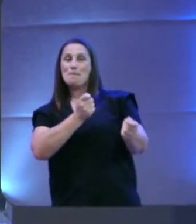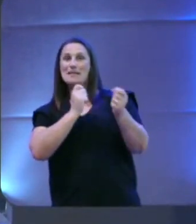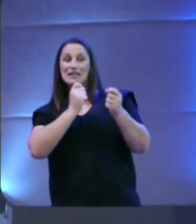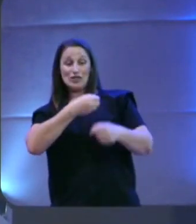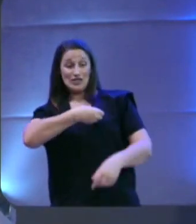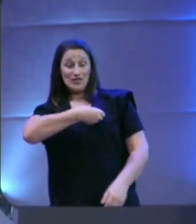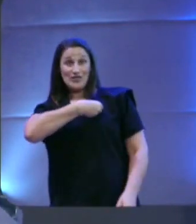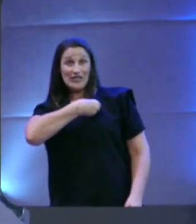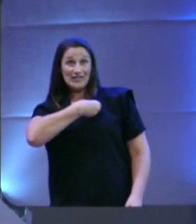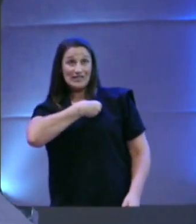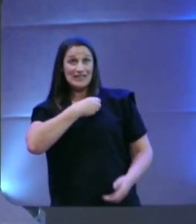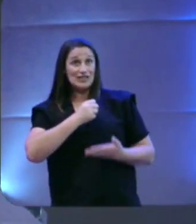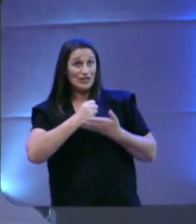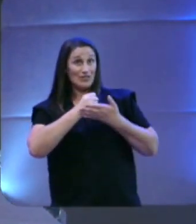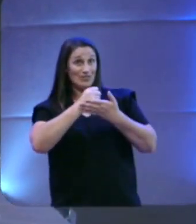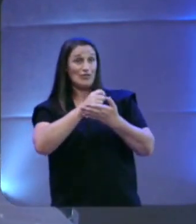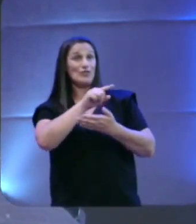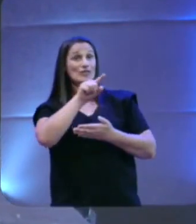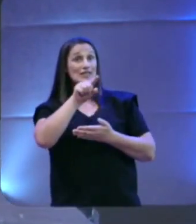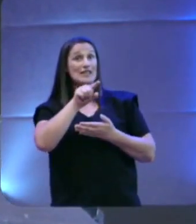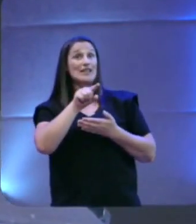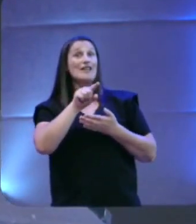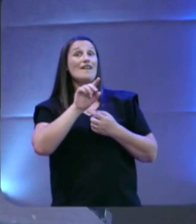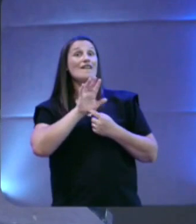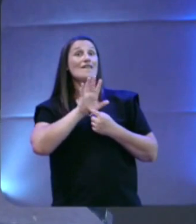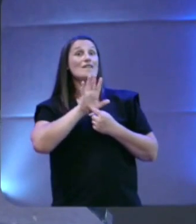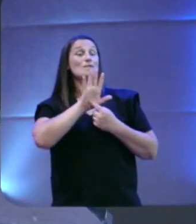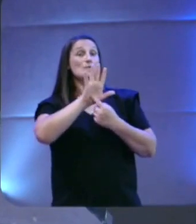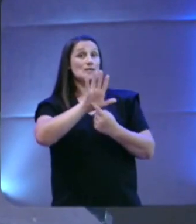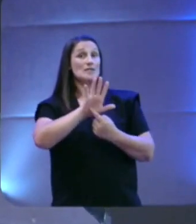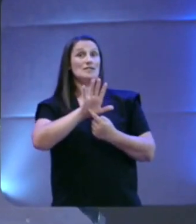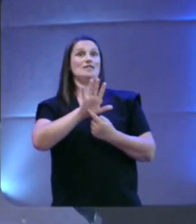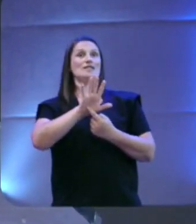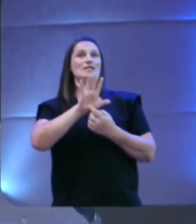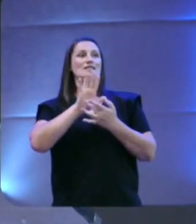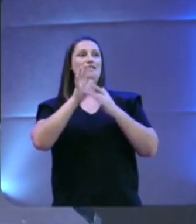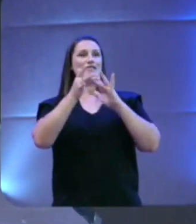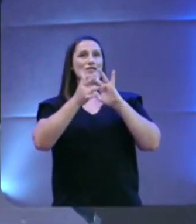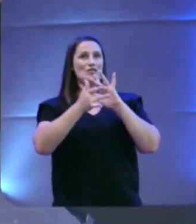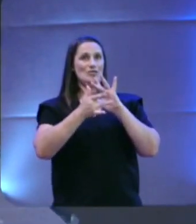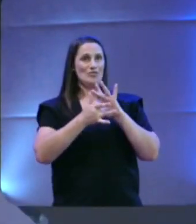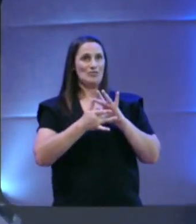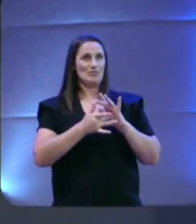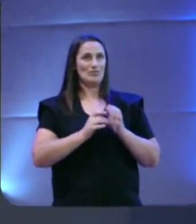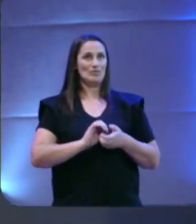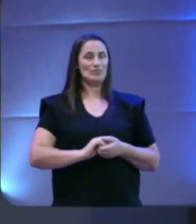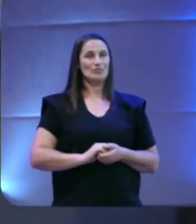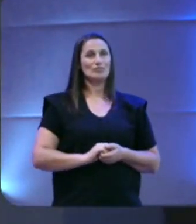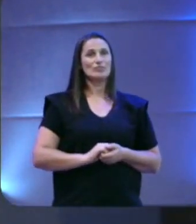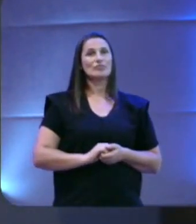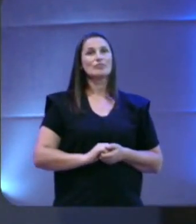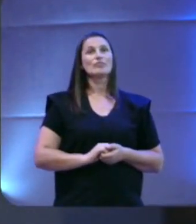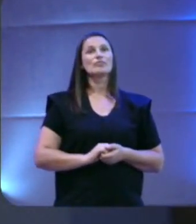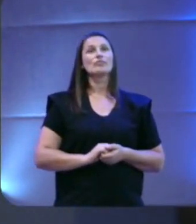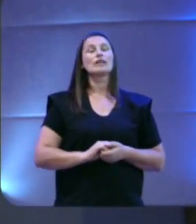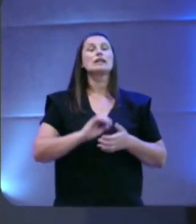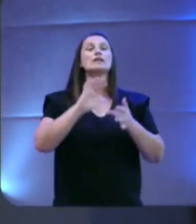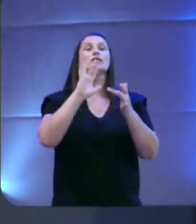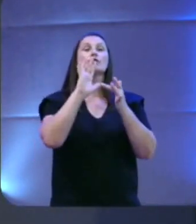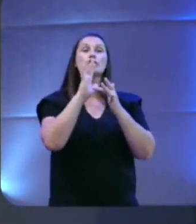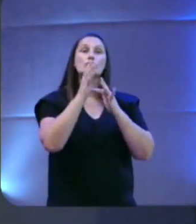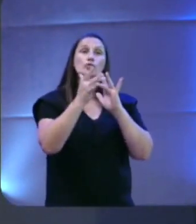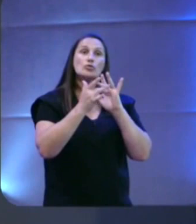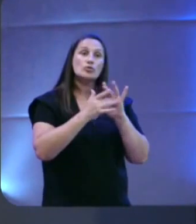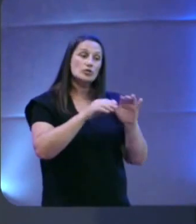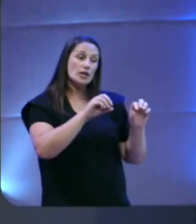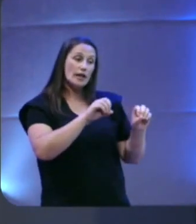propósito de Jesus era cumprir a missão que o Pai o tinha dado. E Jesus ensinou os seus discípulos a viverem com